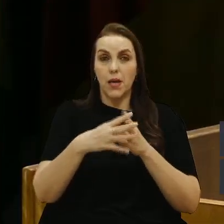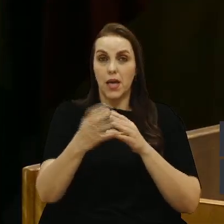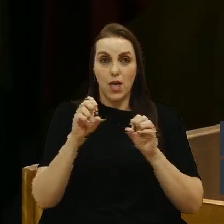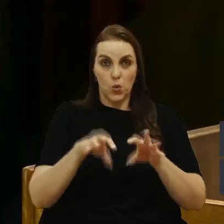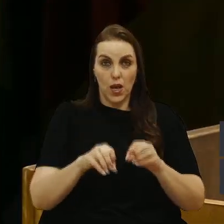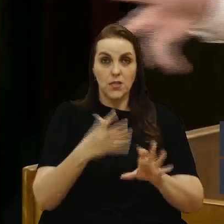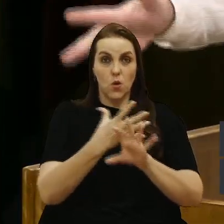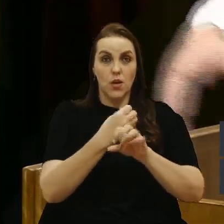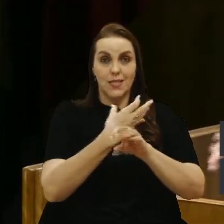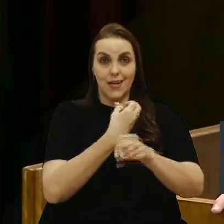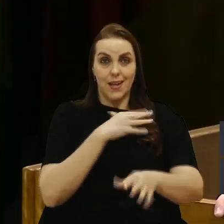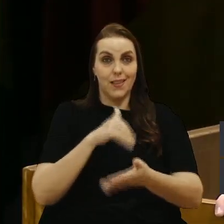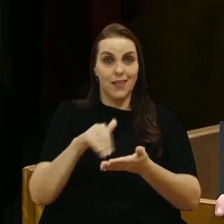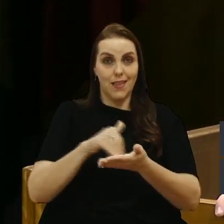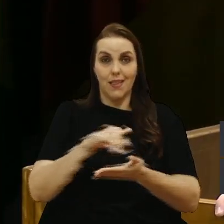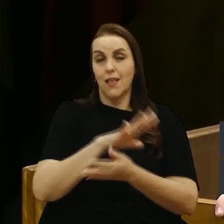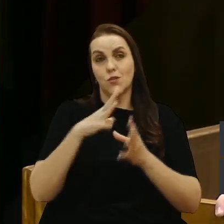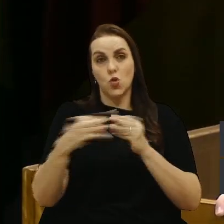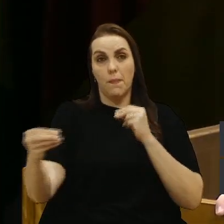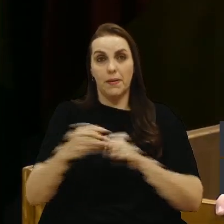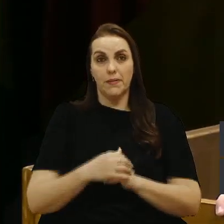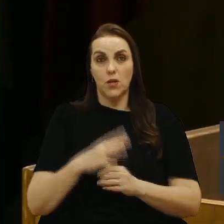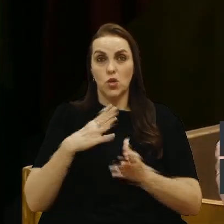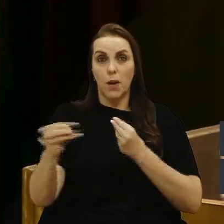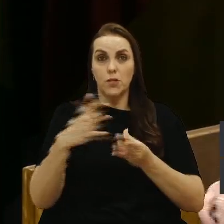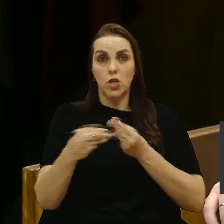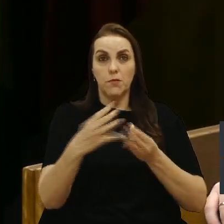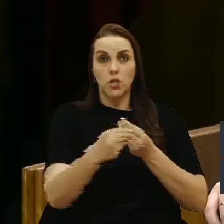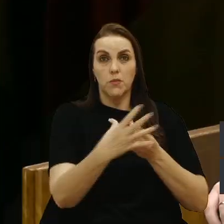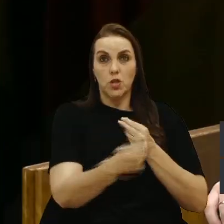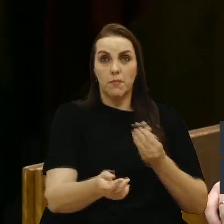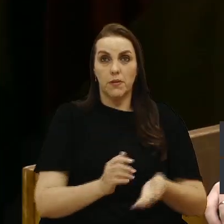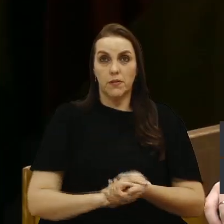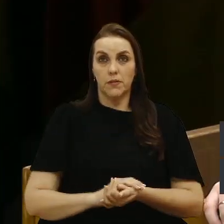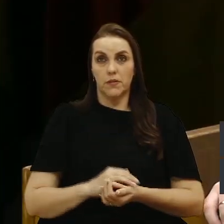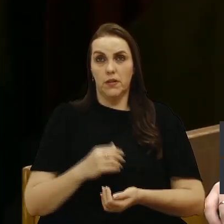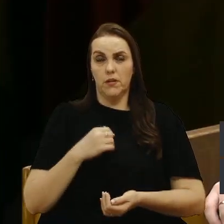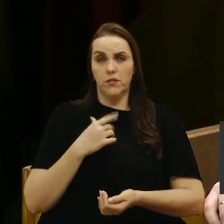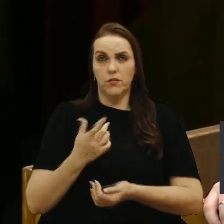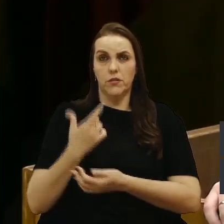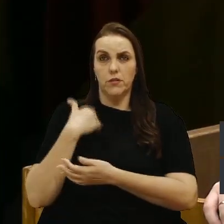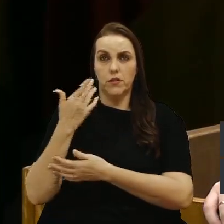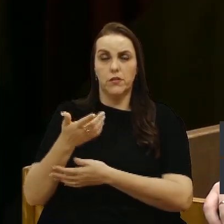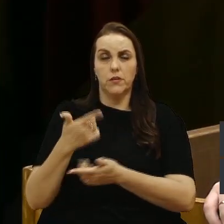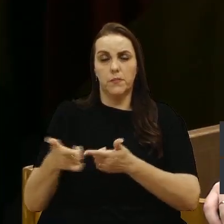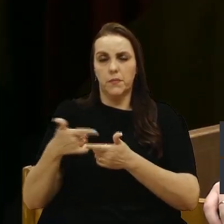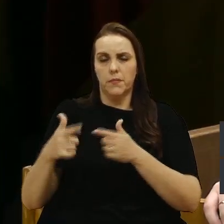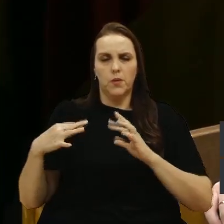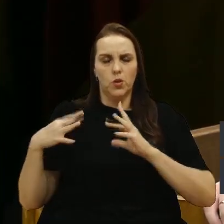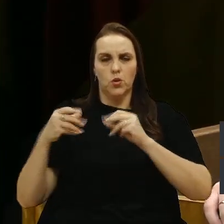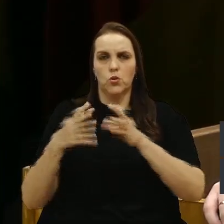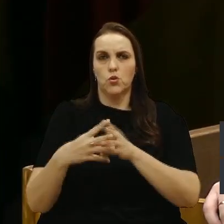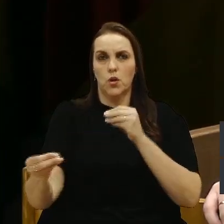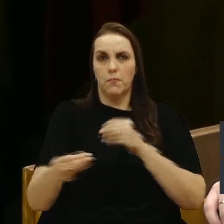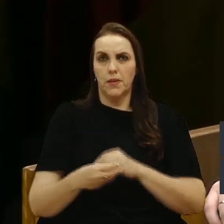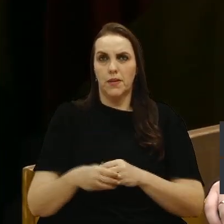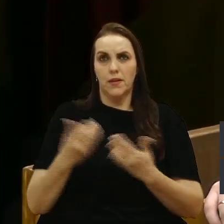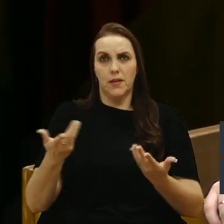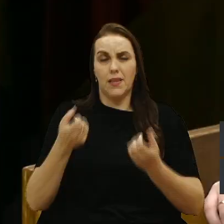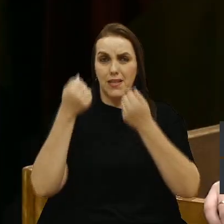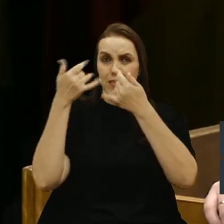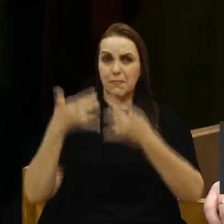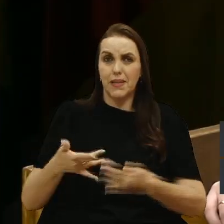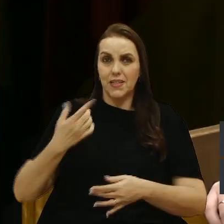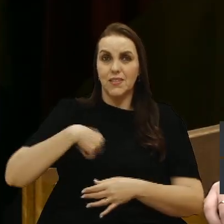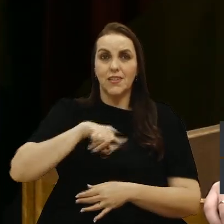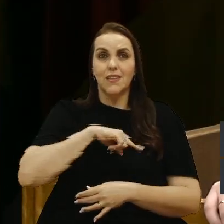É, um sumidor de gente, tchê. Deve ter um ralo na prefeitura, quando dá problema, todo mundo some. E daí quem vem dar explicação para nós é os funcionários de